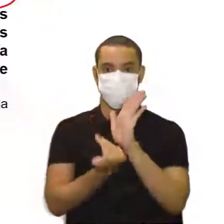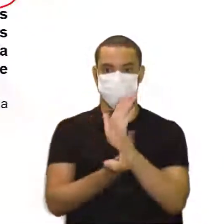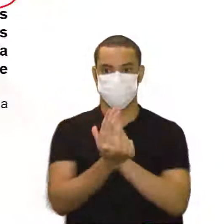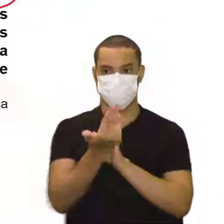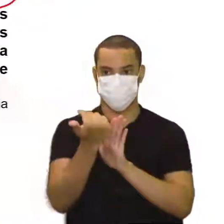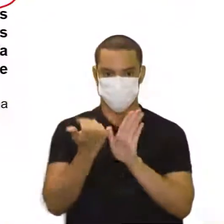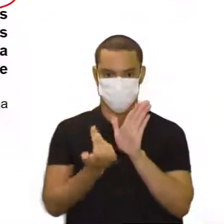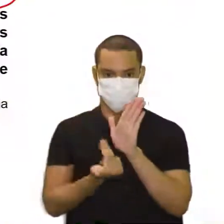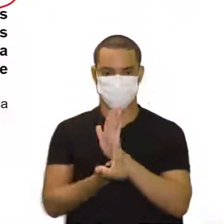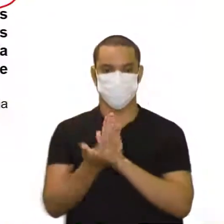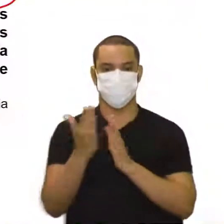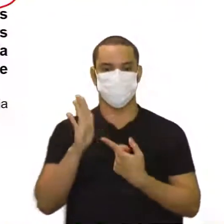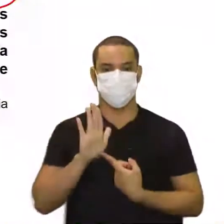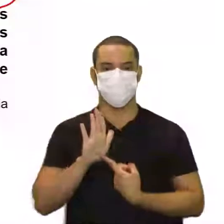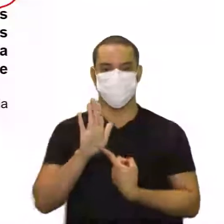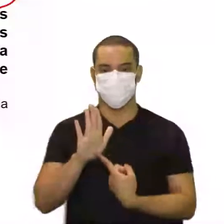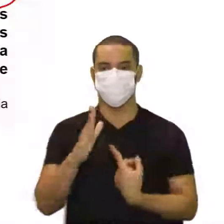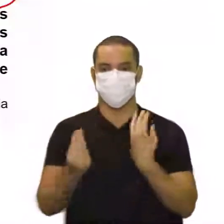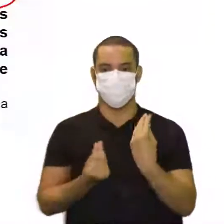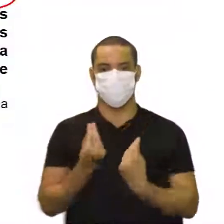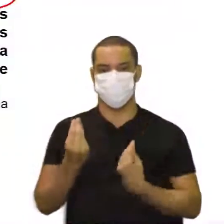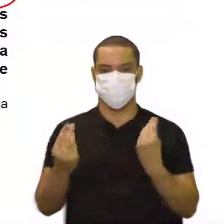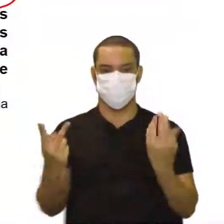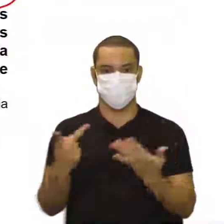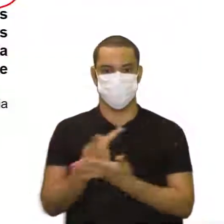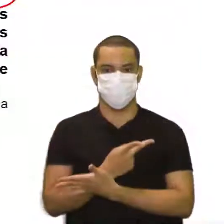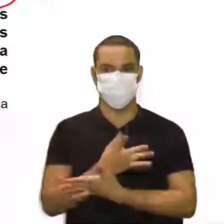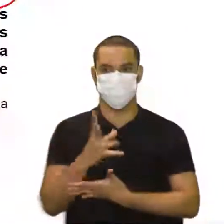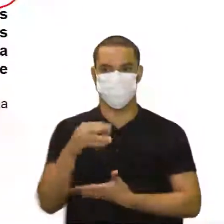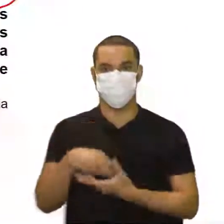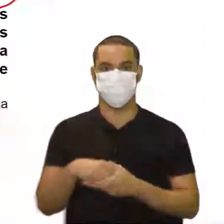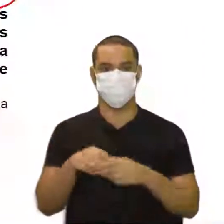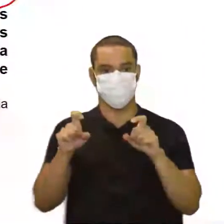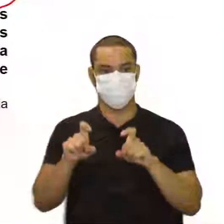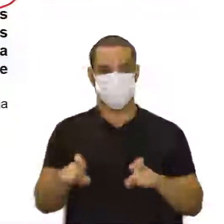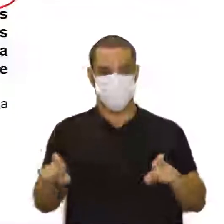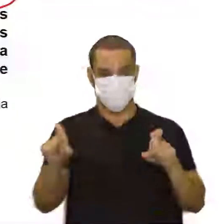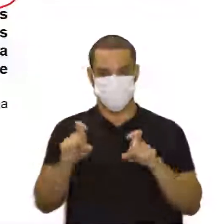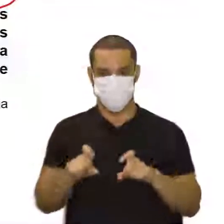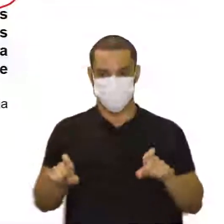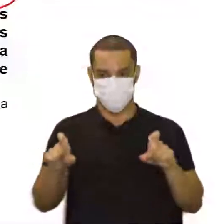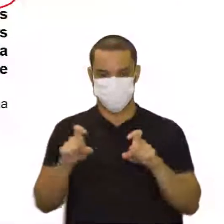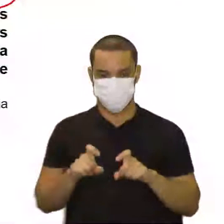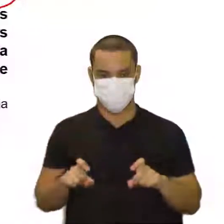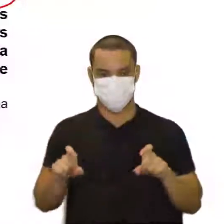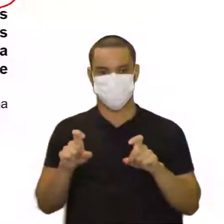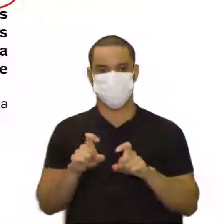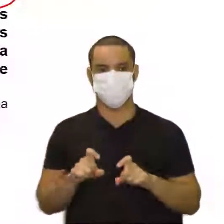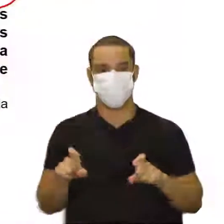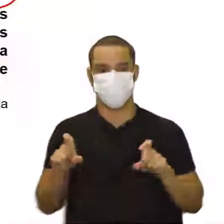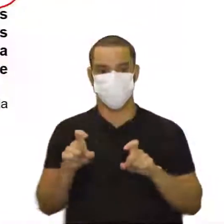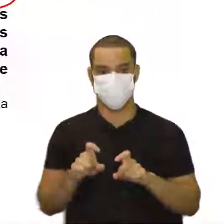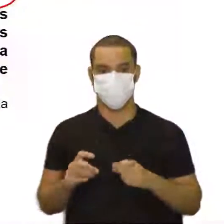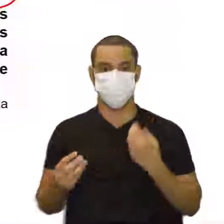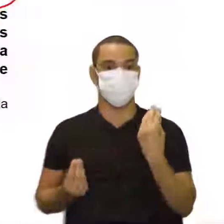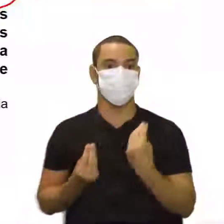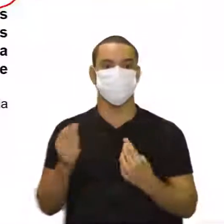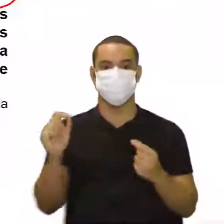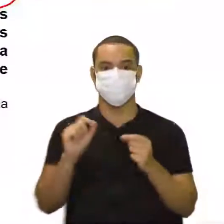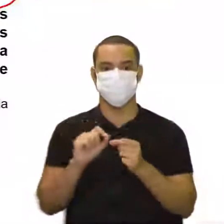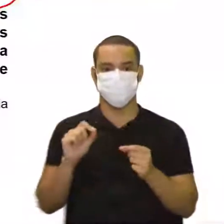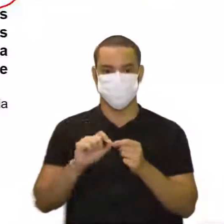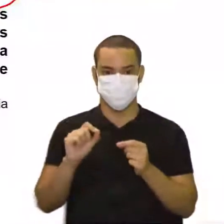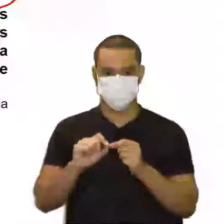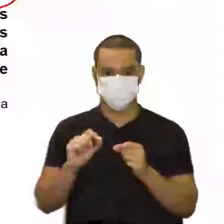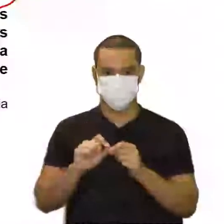né? Aqui é uma simulação gerada em computador das linhas magnéticas continuamente geradas e distorcidas